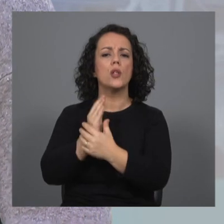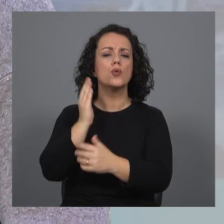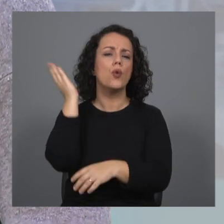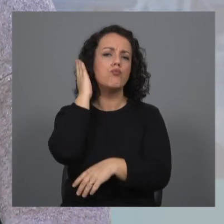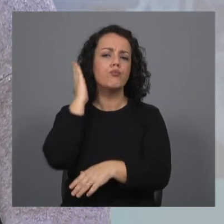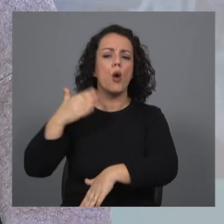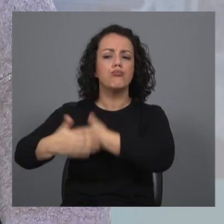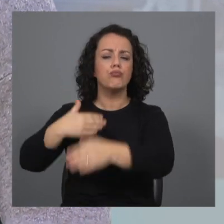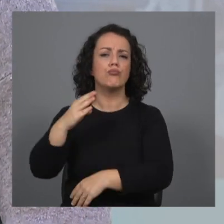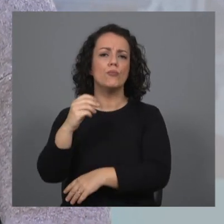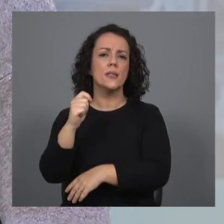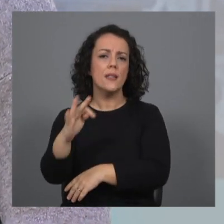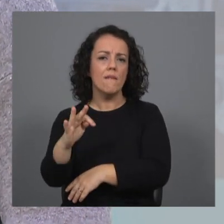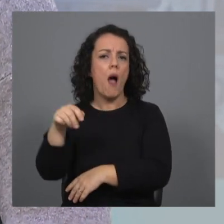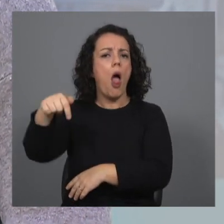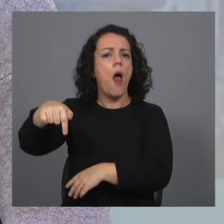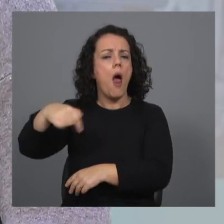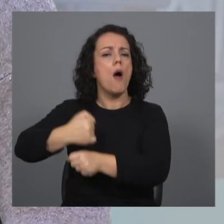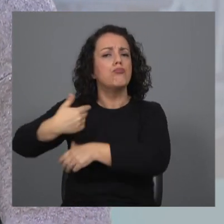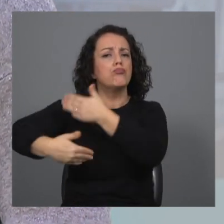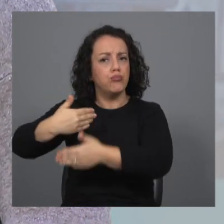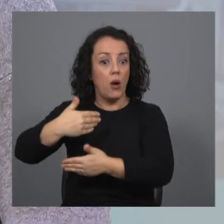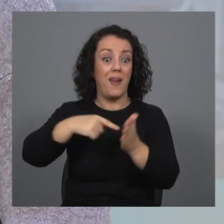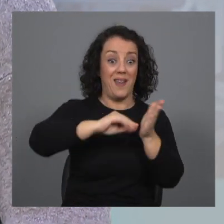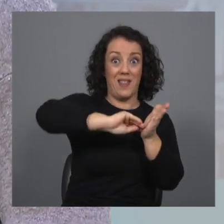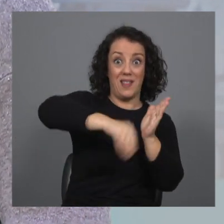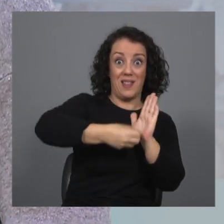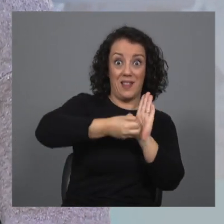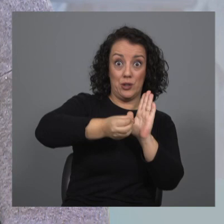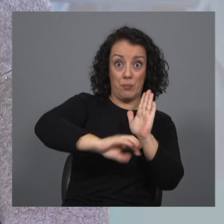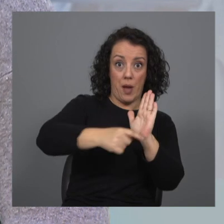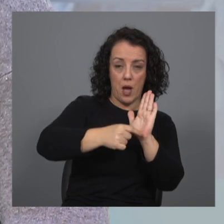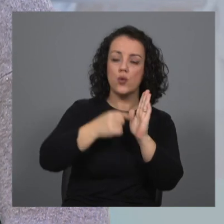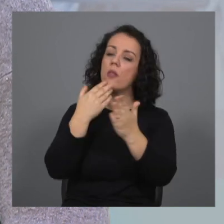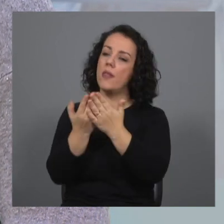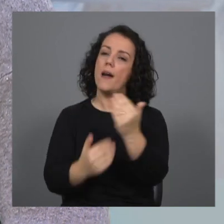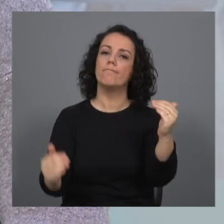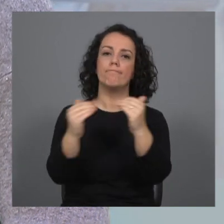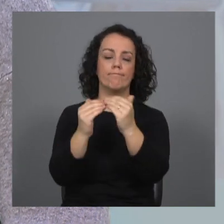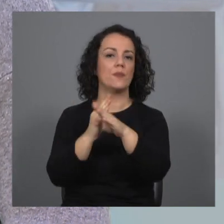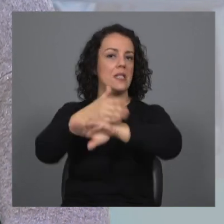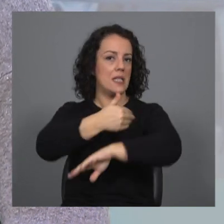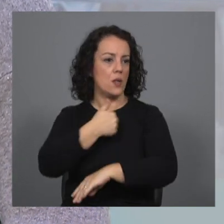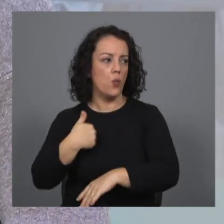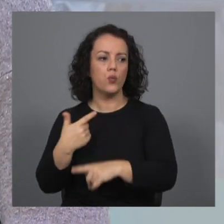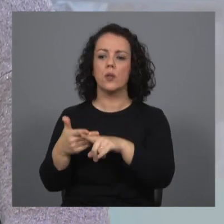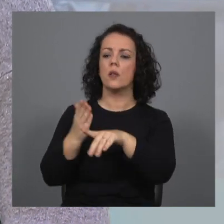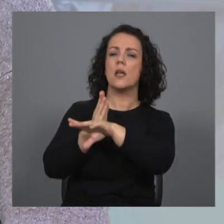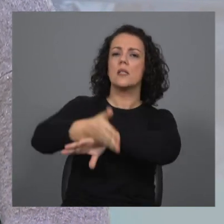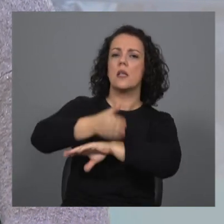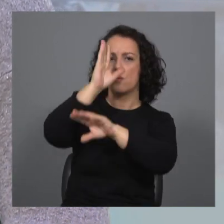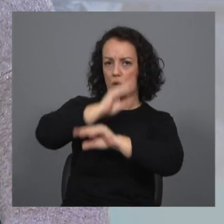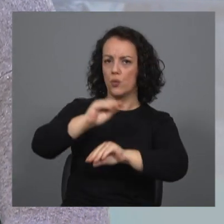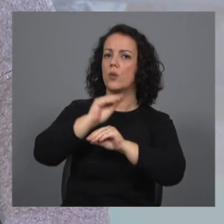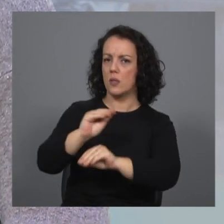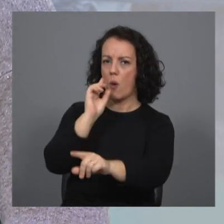processos pendentes no CEF teriam, de acordo com estes despachos, acesso à saúde, no caso, acesso à educação, mas de facto aquilo